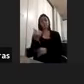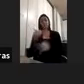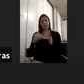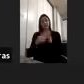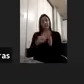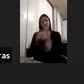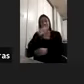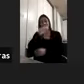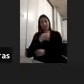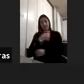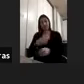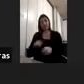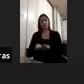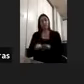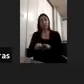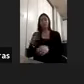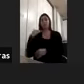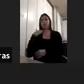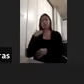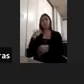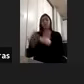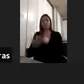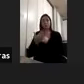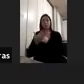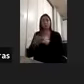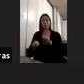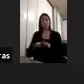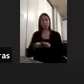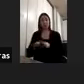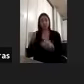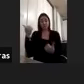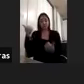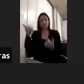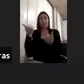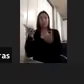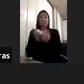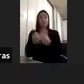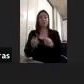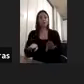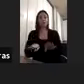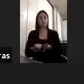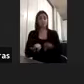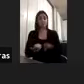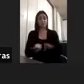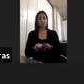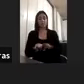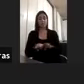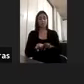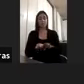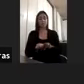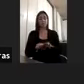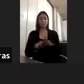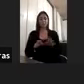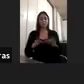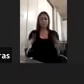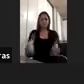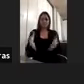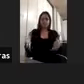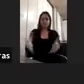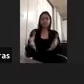créditos para as empresas. Elas apoiam fortemente o fortalecimento do SUS. Em